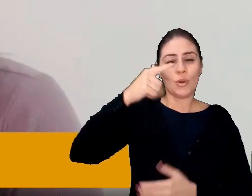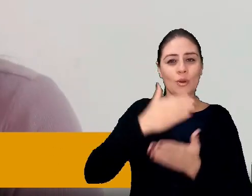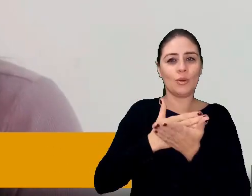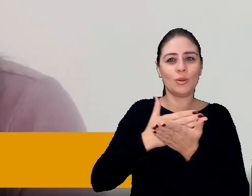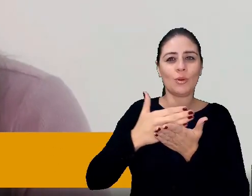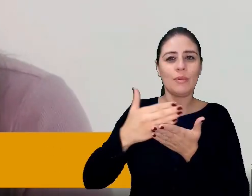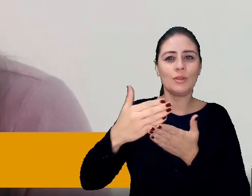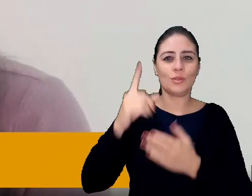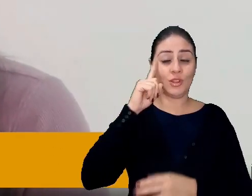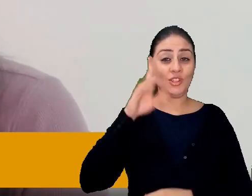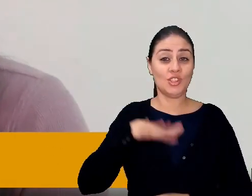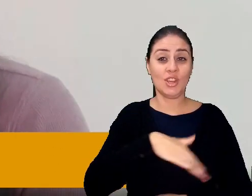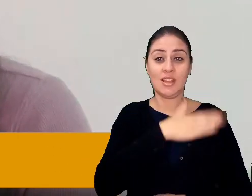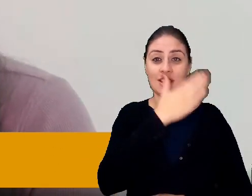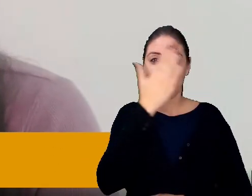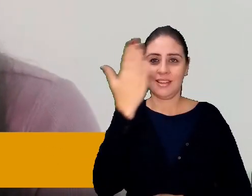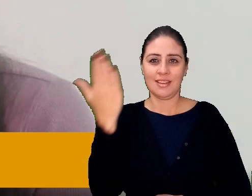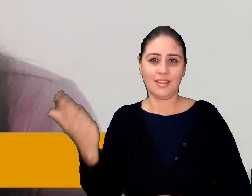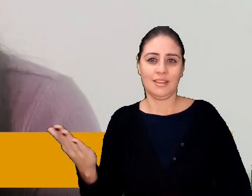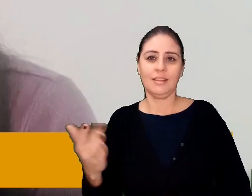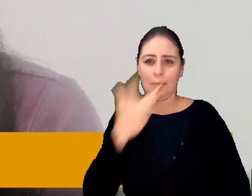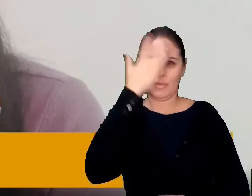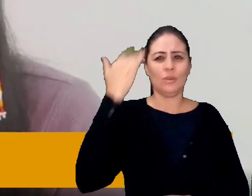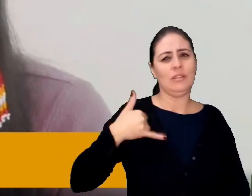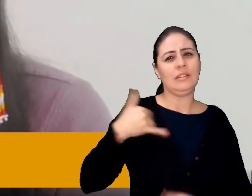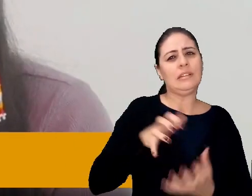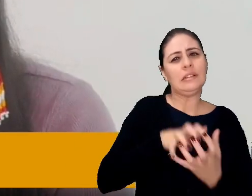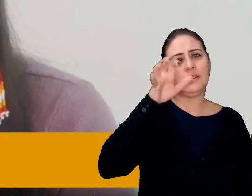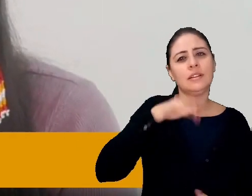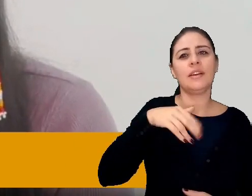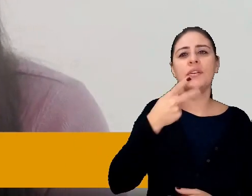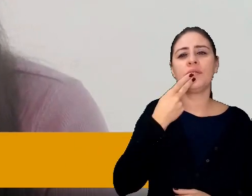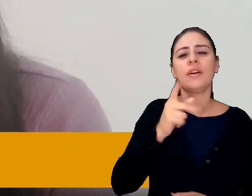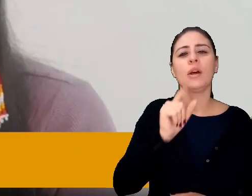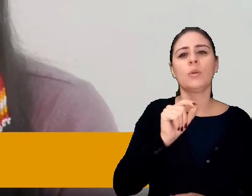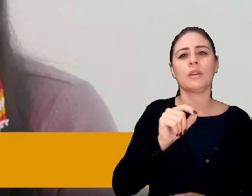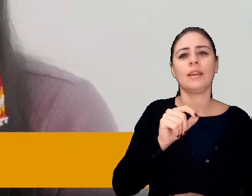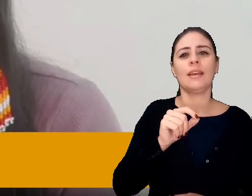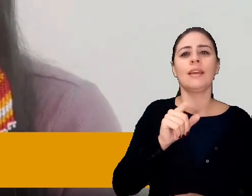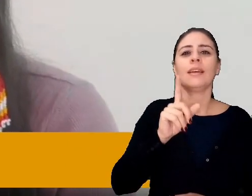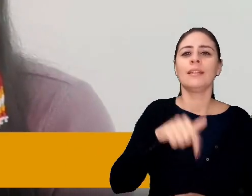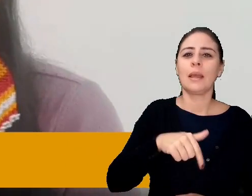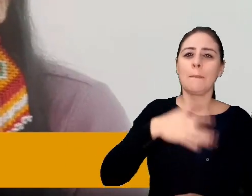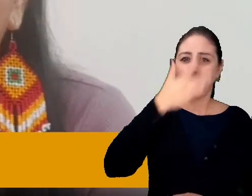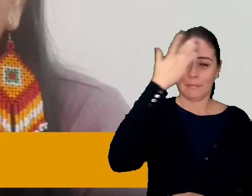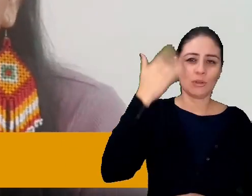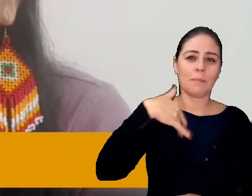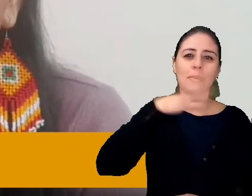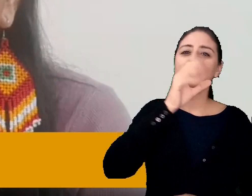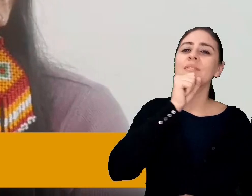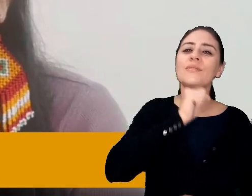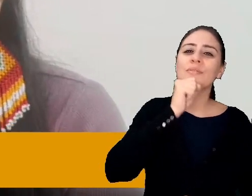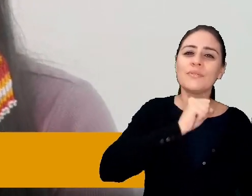dia, né? Tem uns caingangues e os mais velhos dos Cofás, eles falam que os camés são os bugios, né?